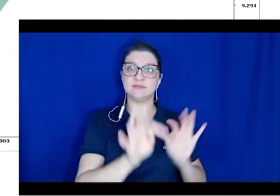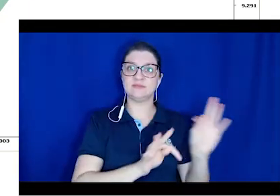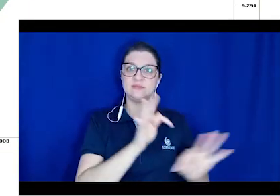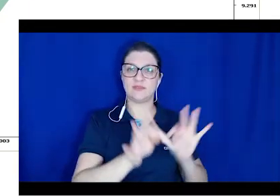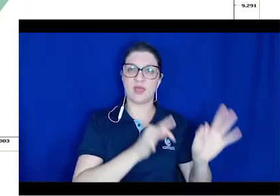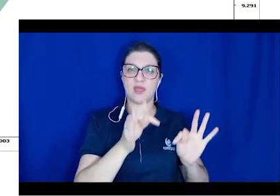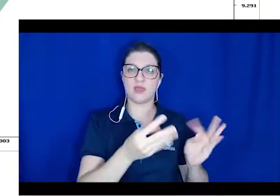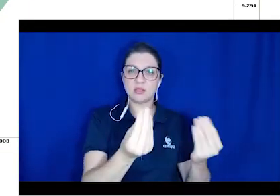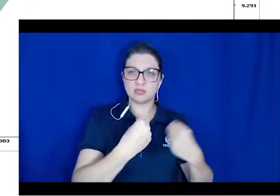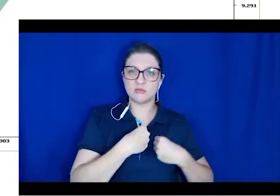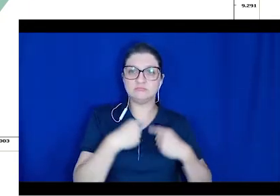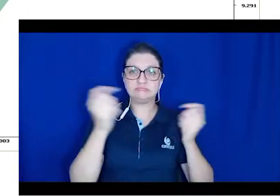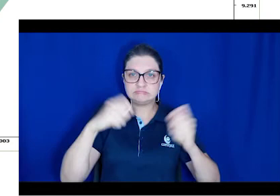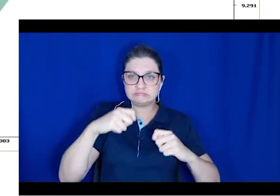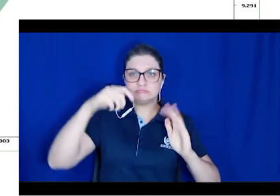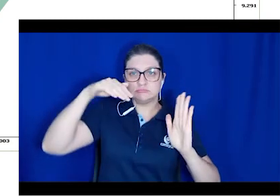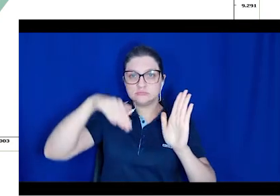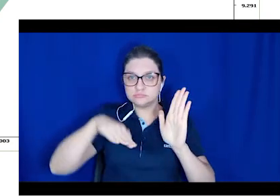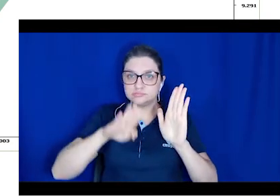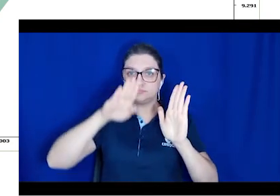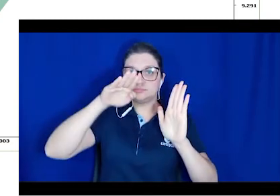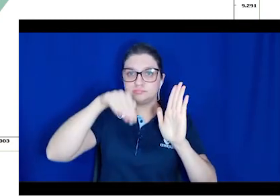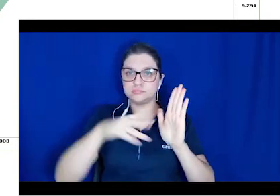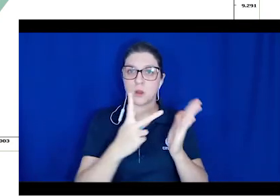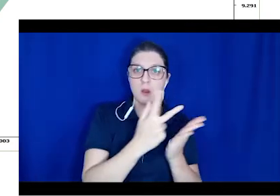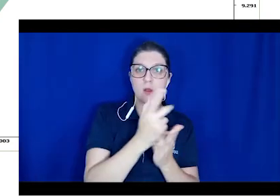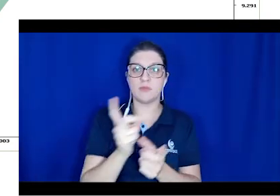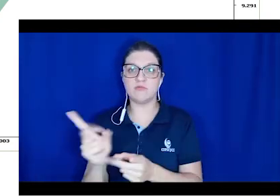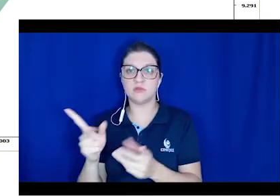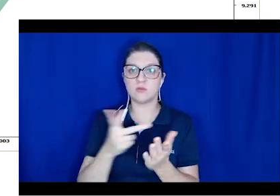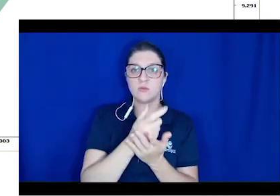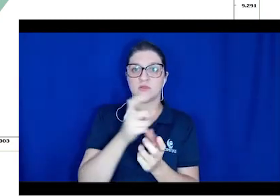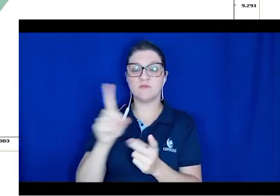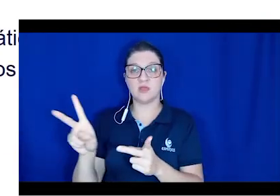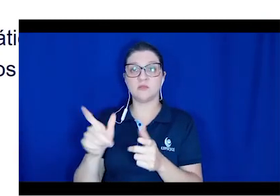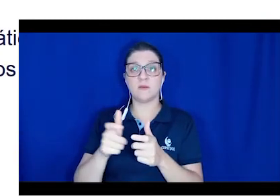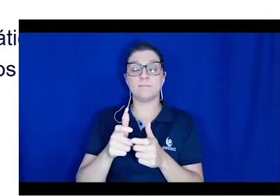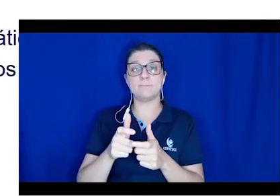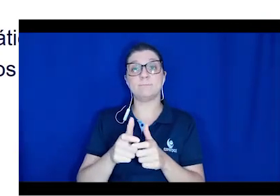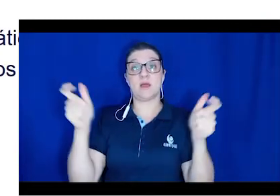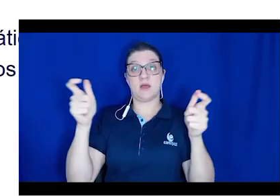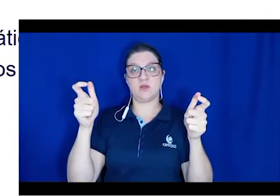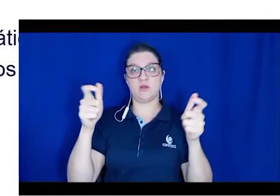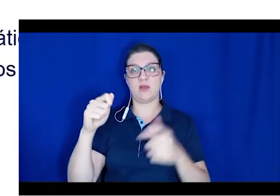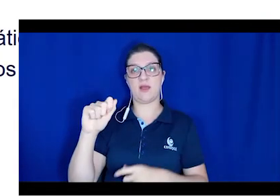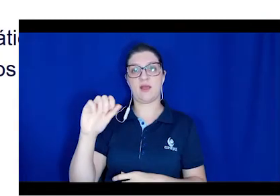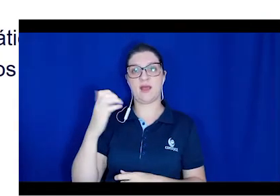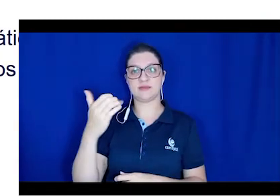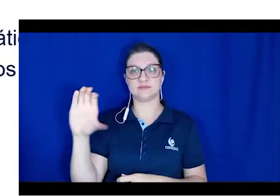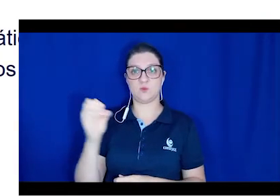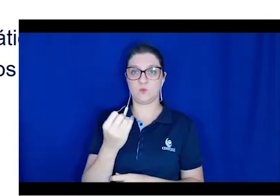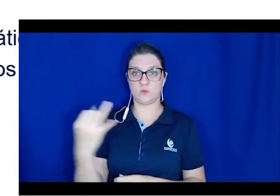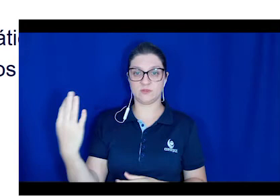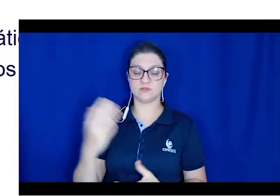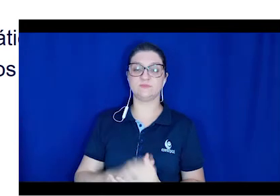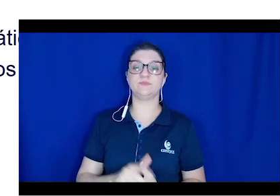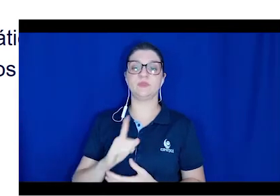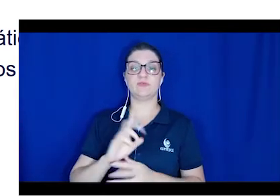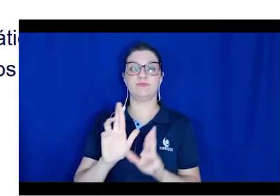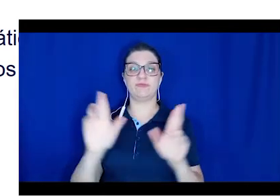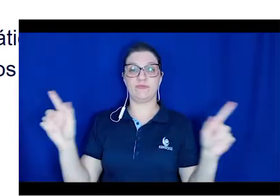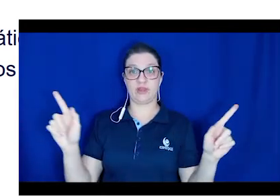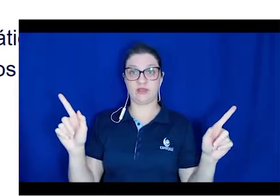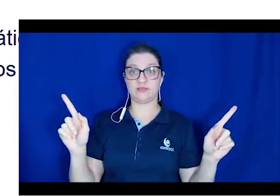surfar em outros períodos, aumentando ainda a minha quantidade de ações. E nós temos uma diferença existente